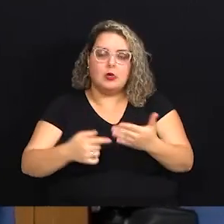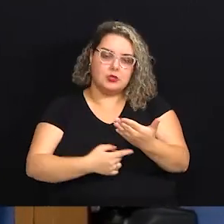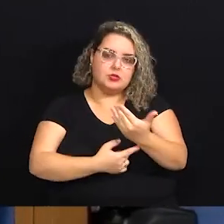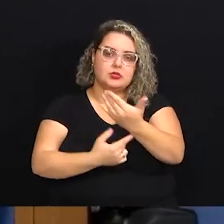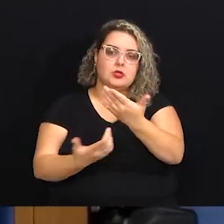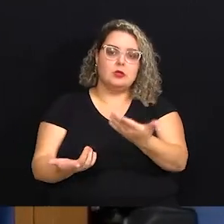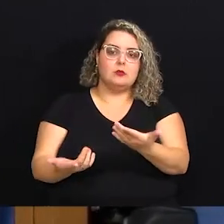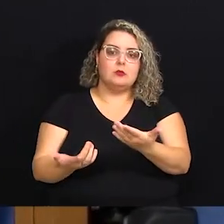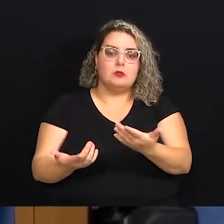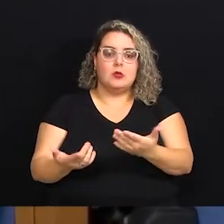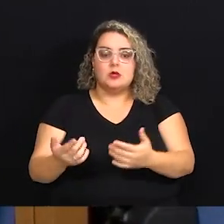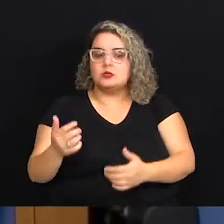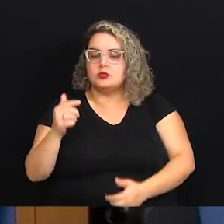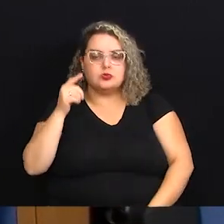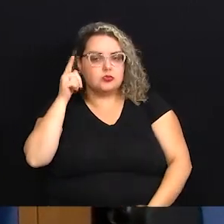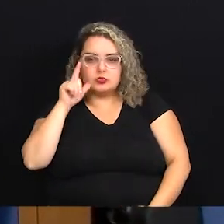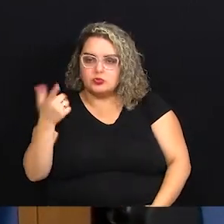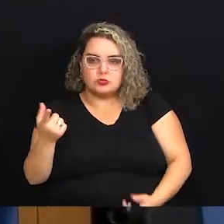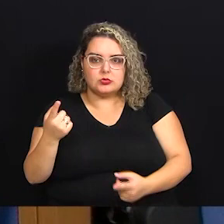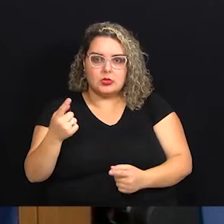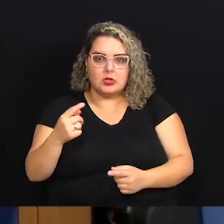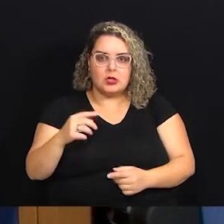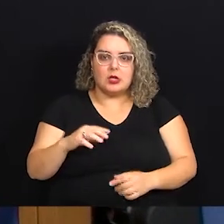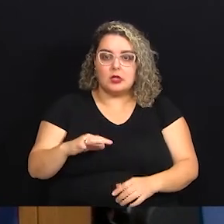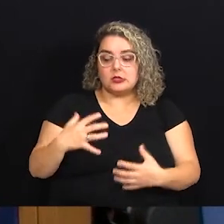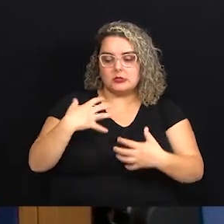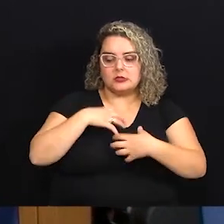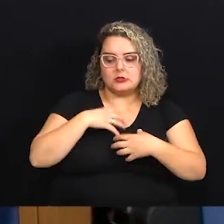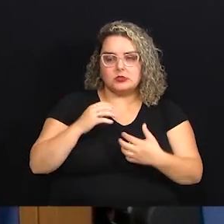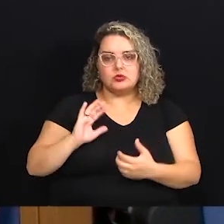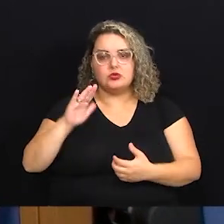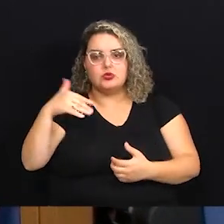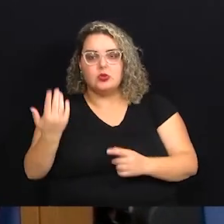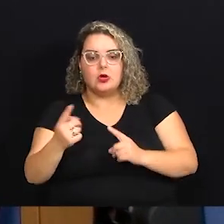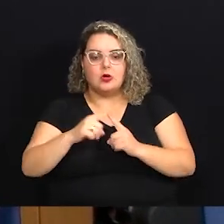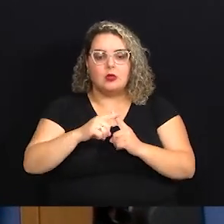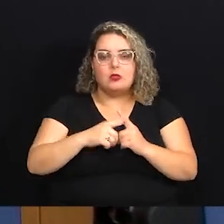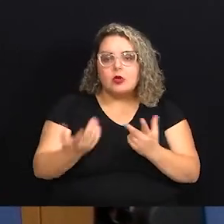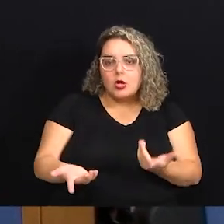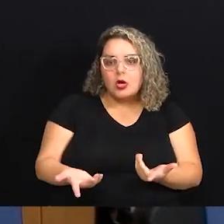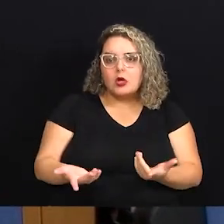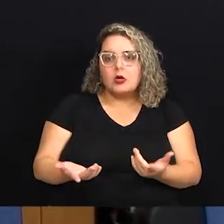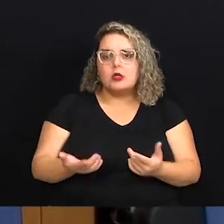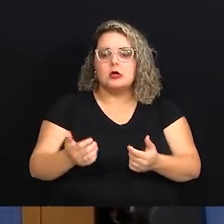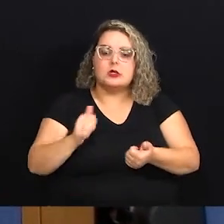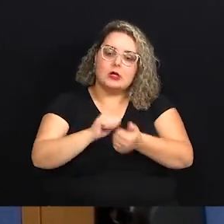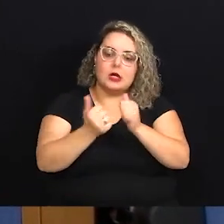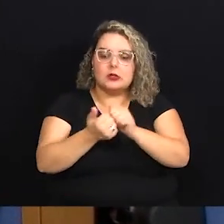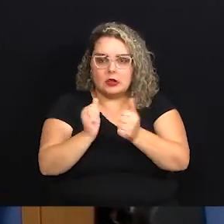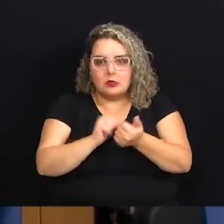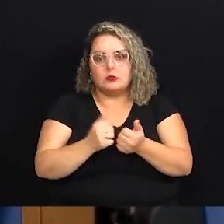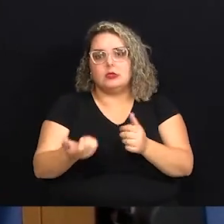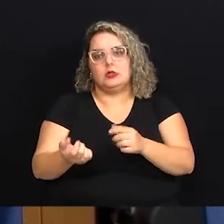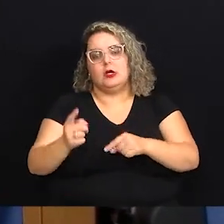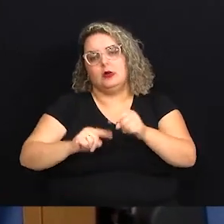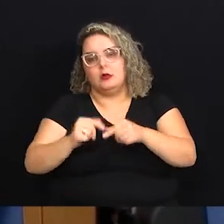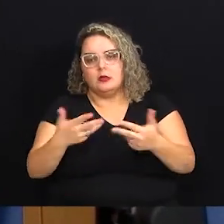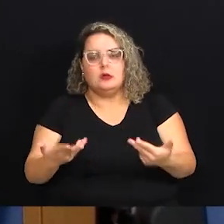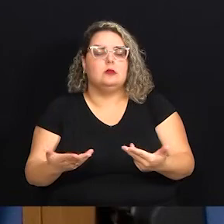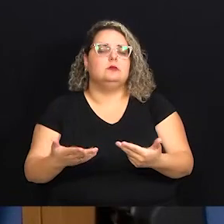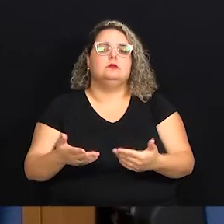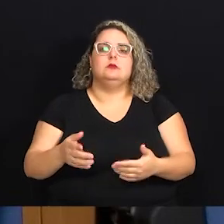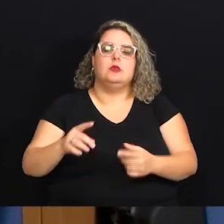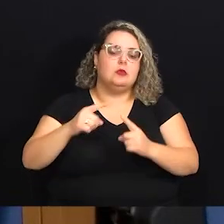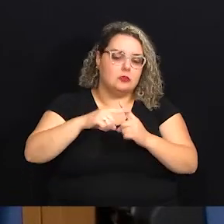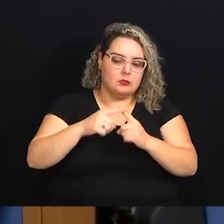depende da tecnologia, mas os equipamentos, eles não conseguem ver a temperatura que está do lado de fora e fazer ali um meio termo. Ele seta aquela